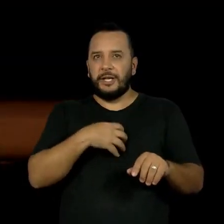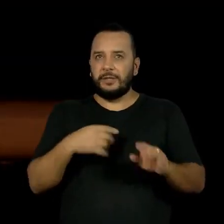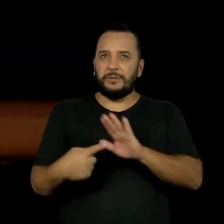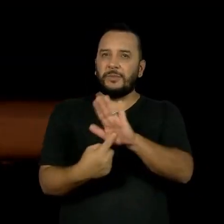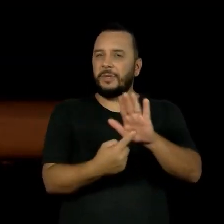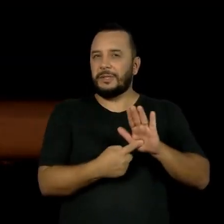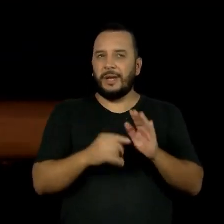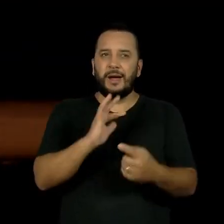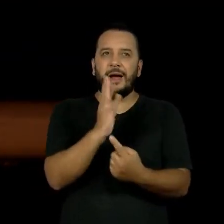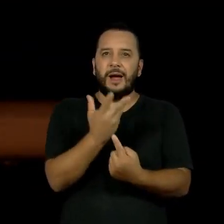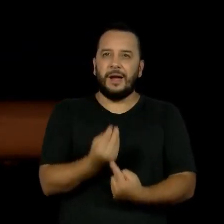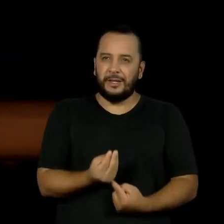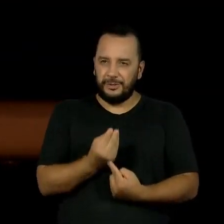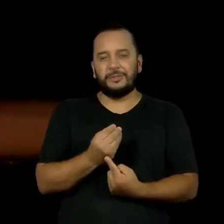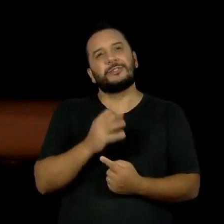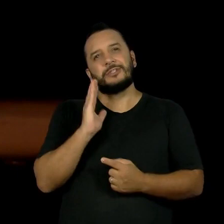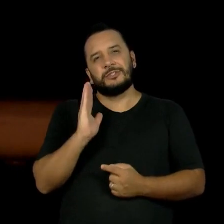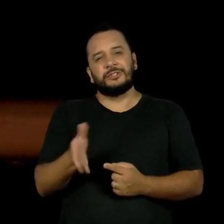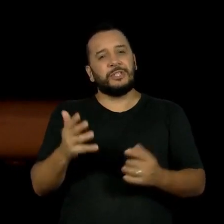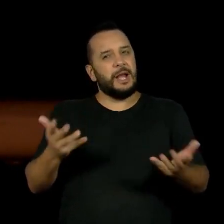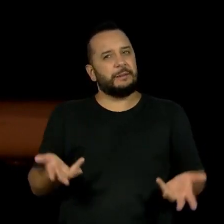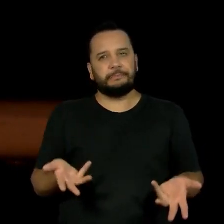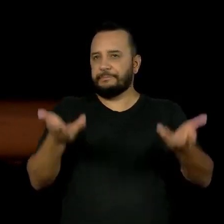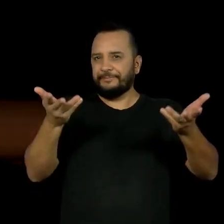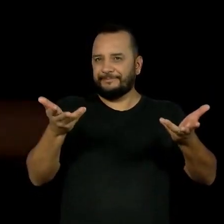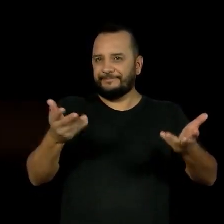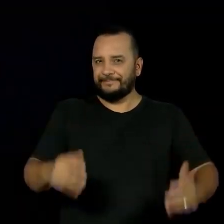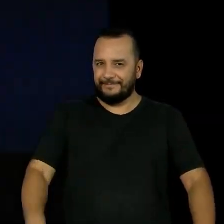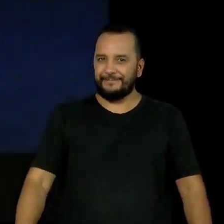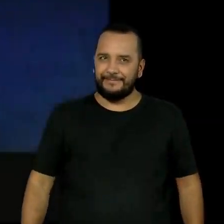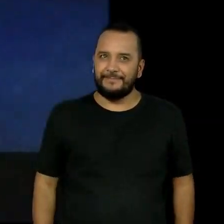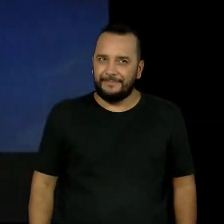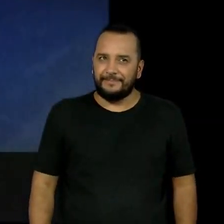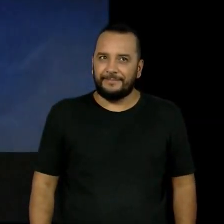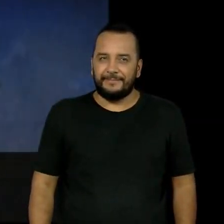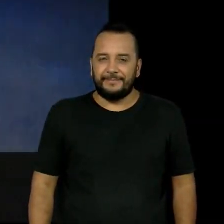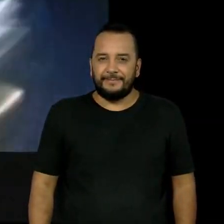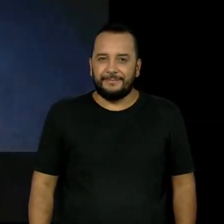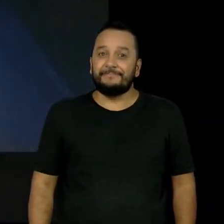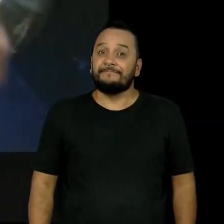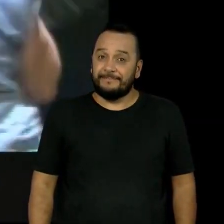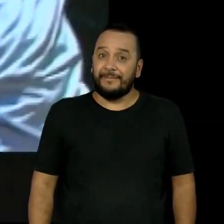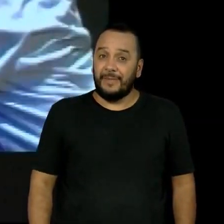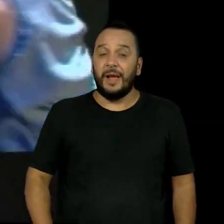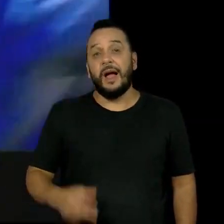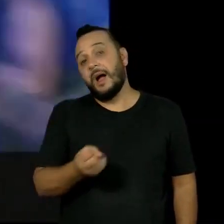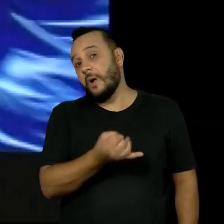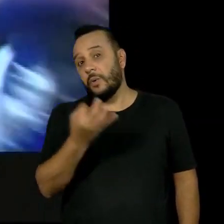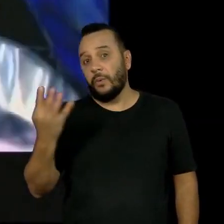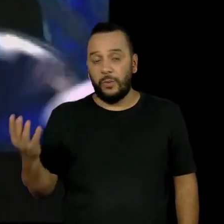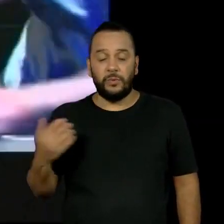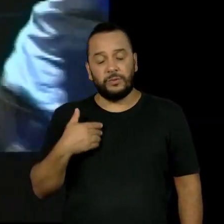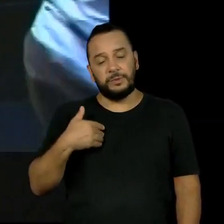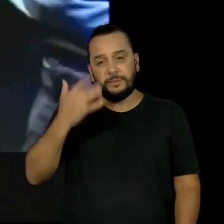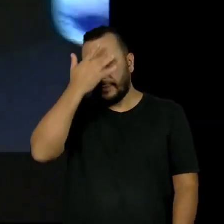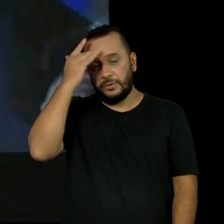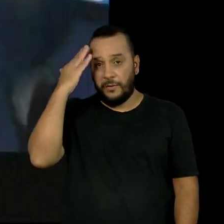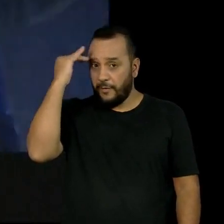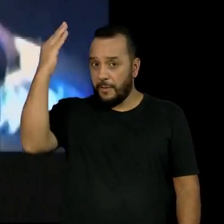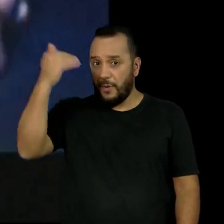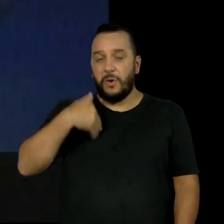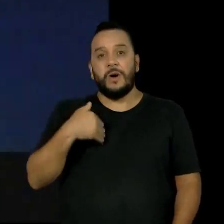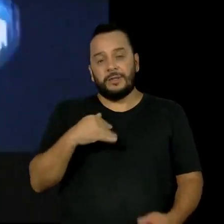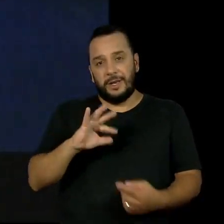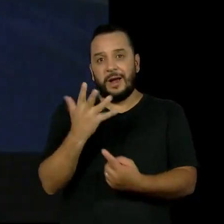de expressão artística bastante sofisticada. Entre alguns dos grandes artistas que se